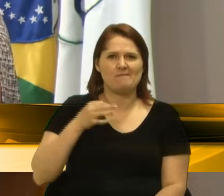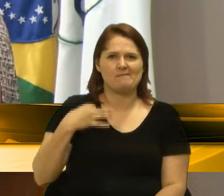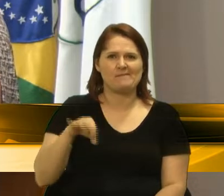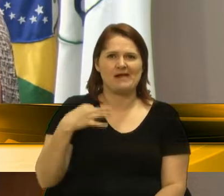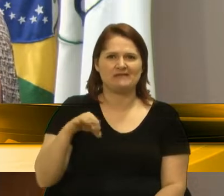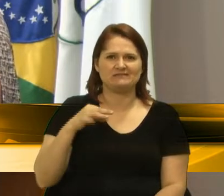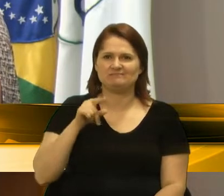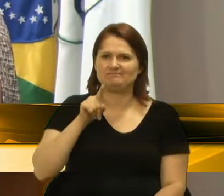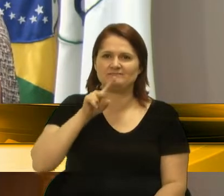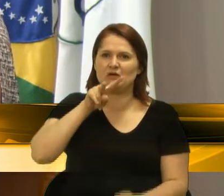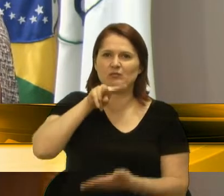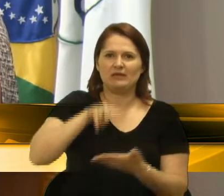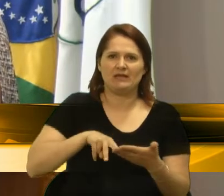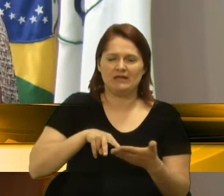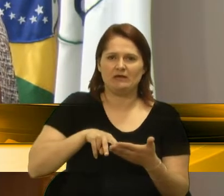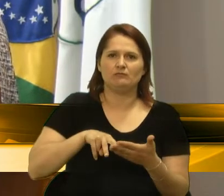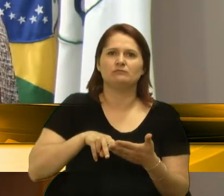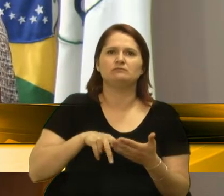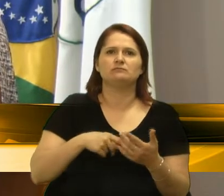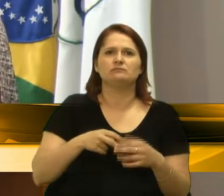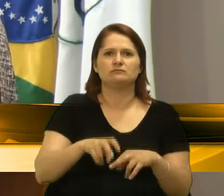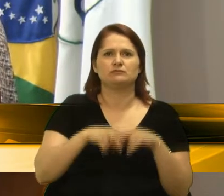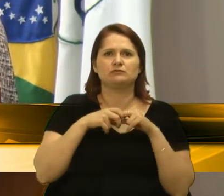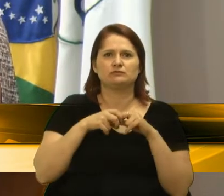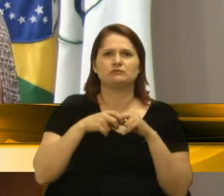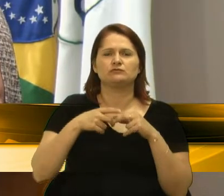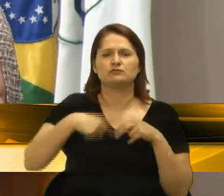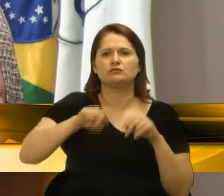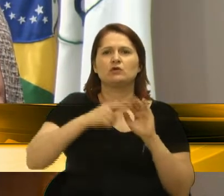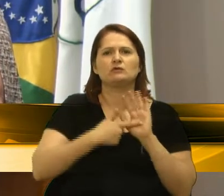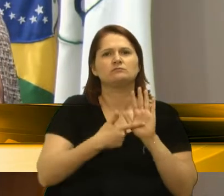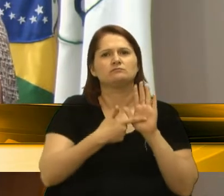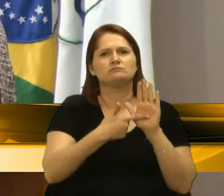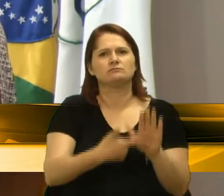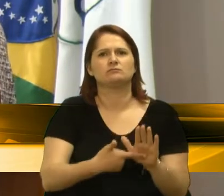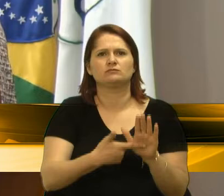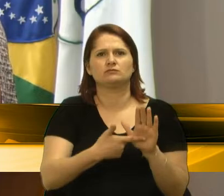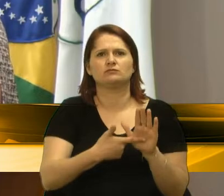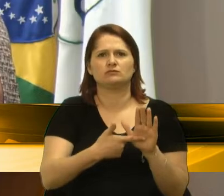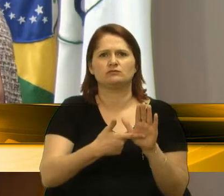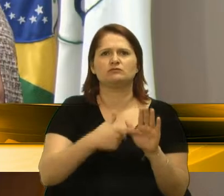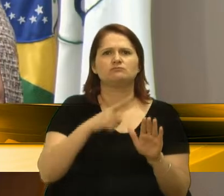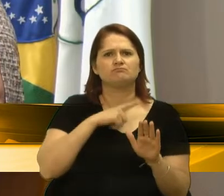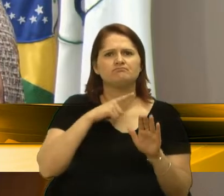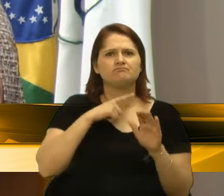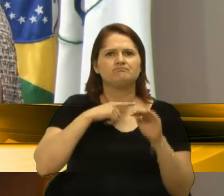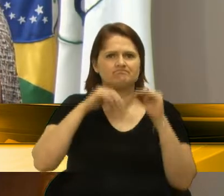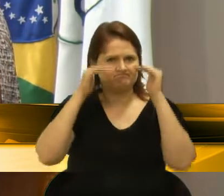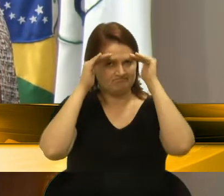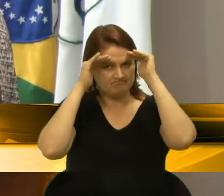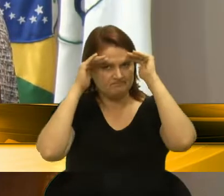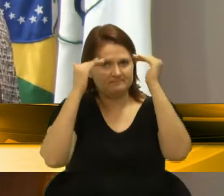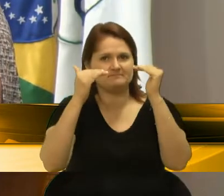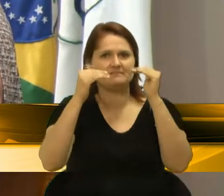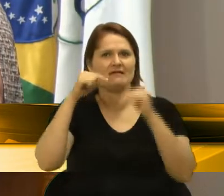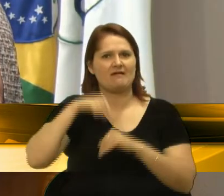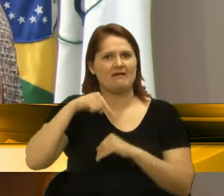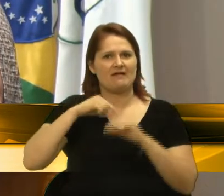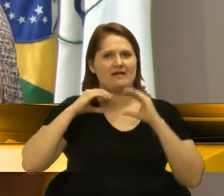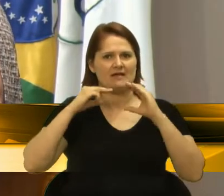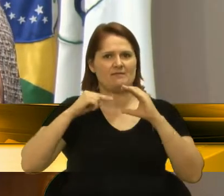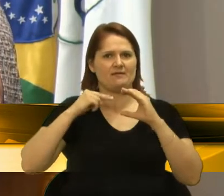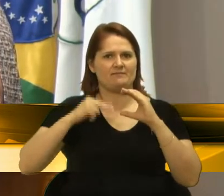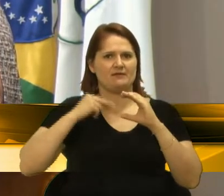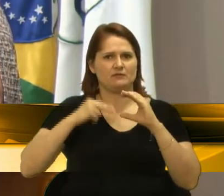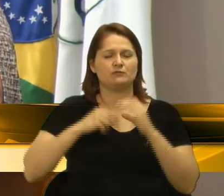demonstrando a urbanidade e o cumprimento da composição feita com esta casa. A decisão aqui tomada